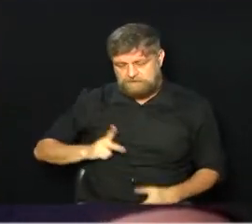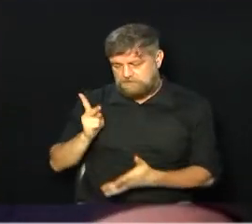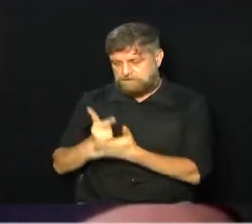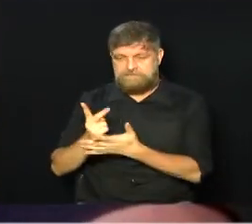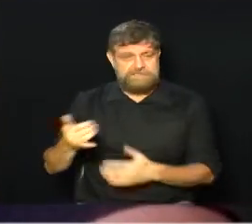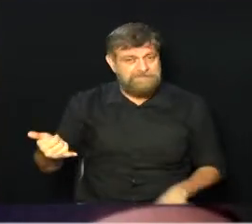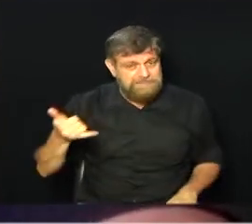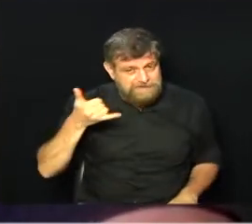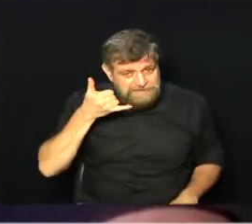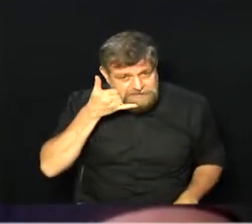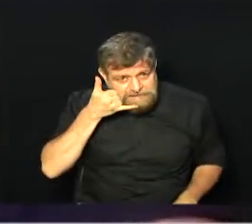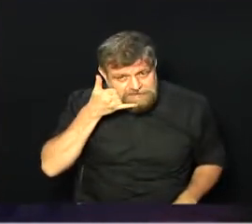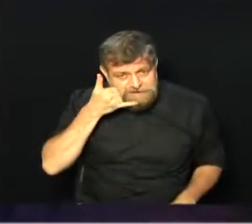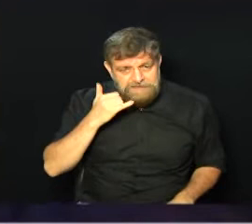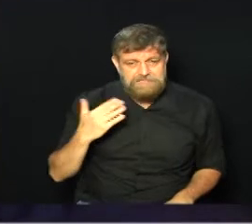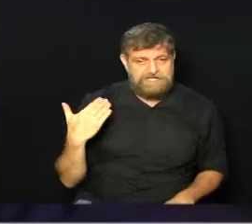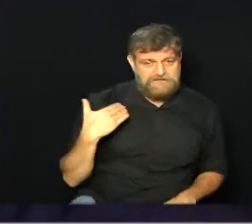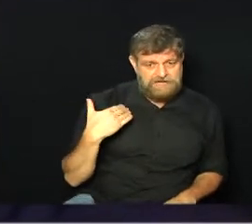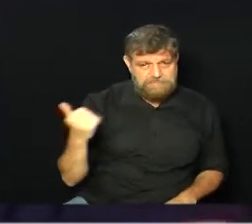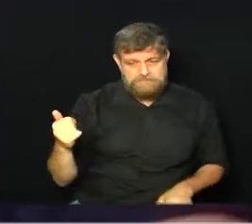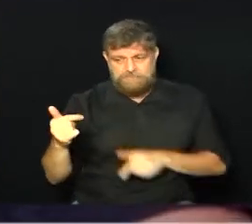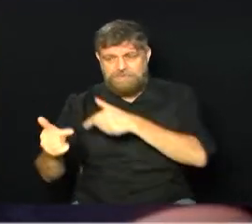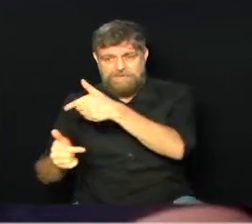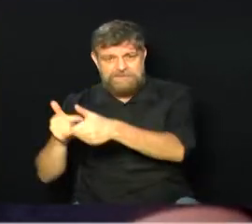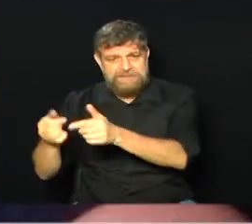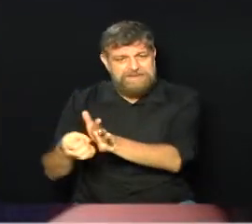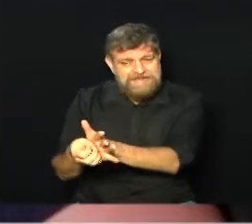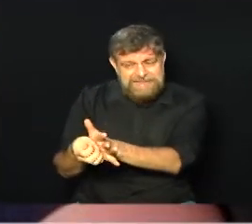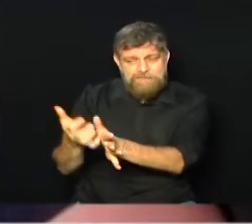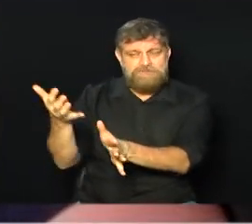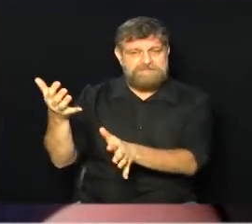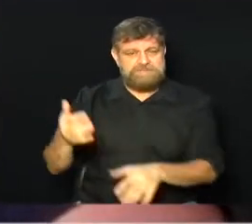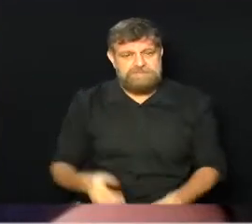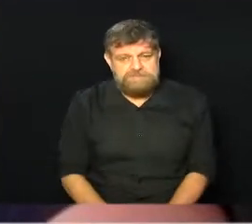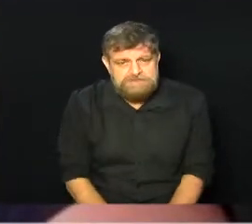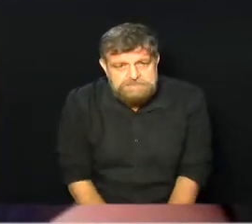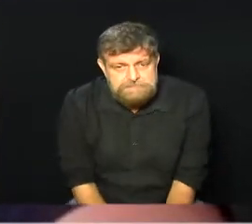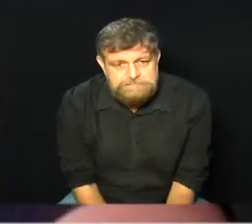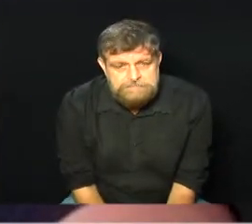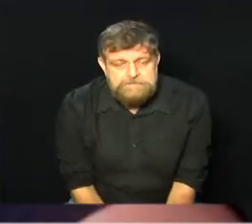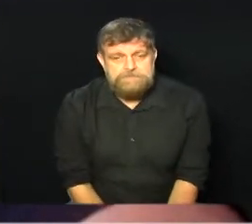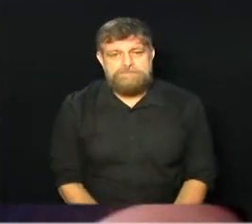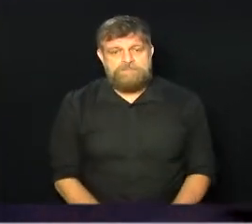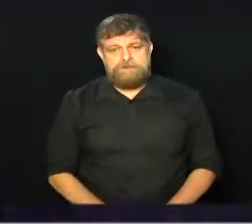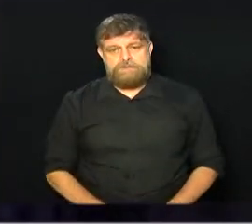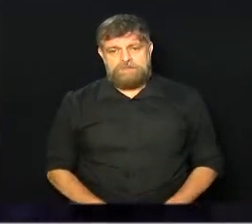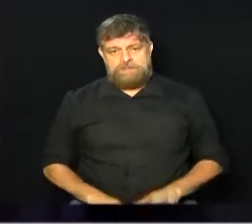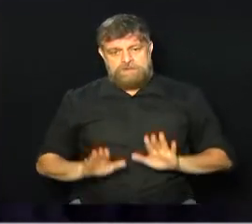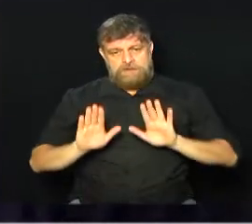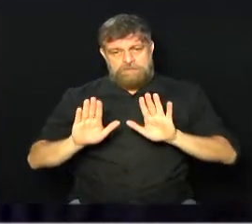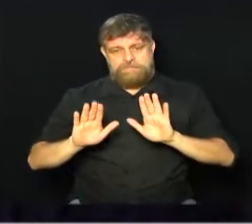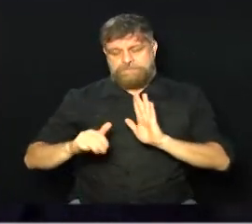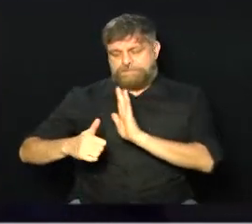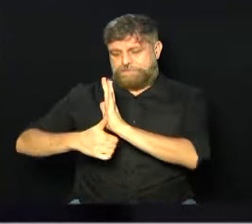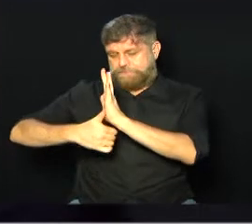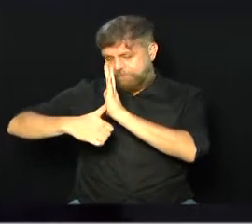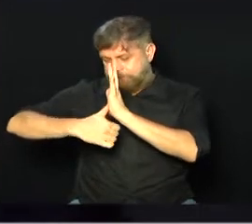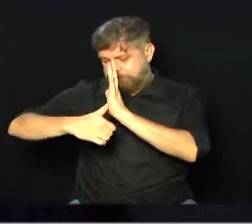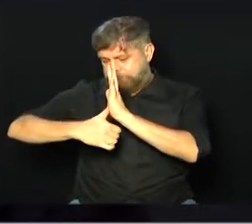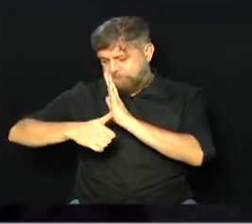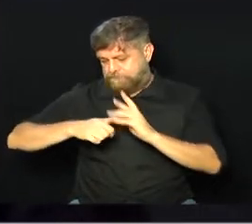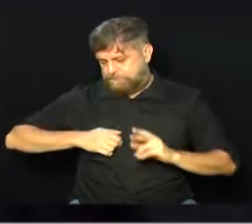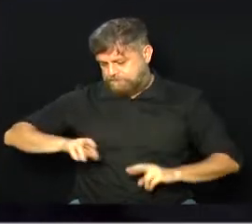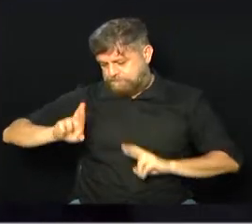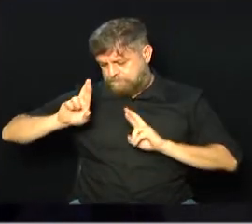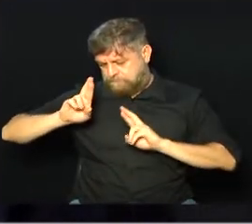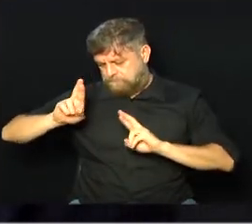liga, já me chamou para trabalhar lá algumas vezes, mas é um clube que eu torço